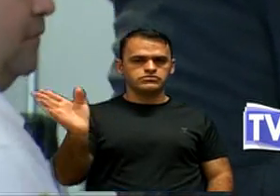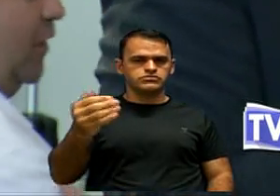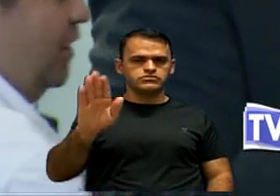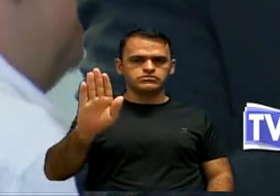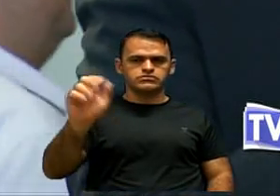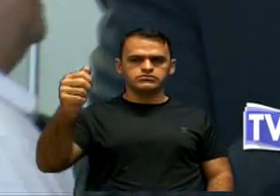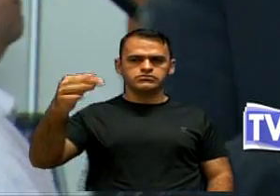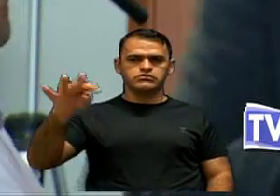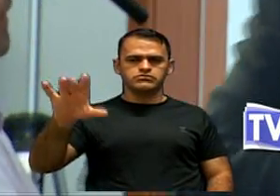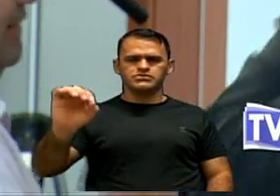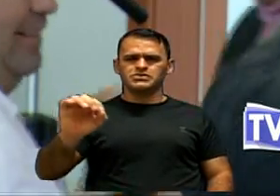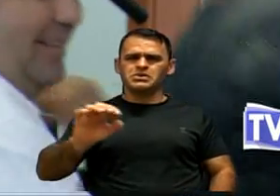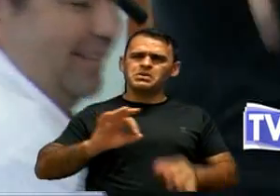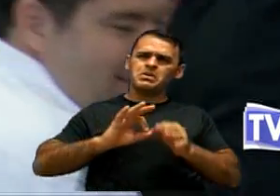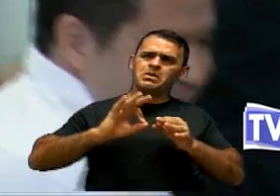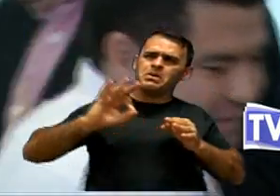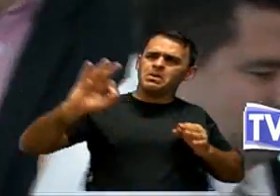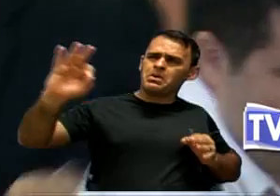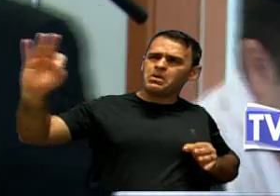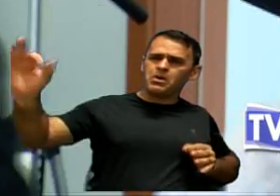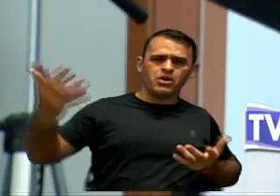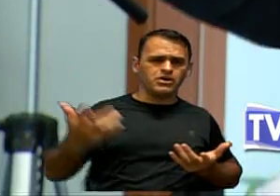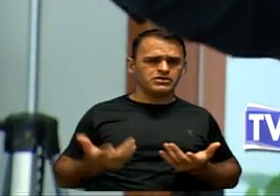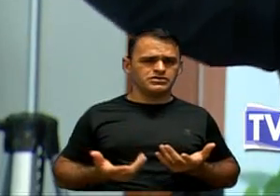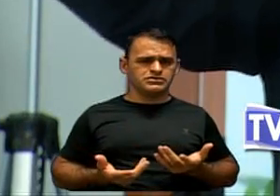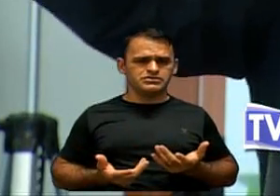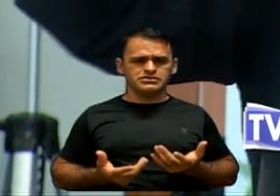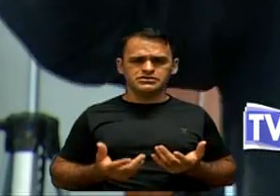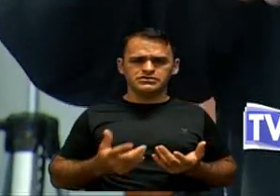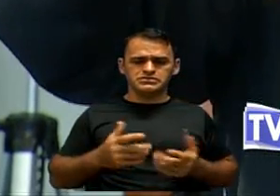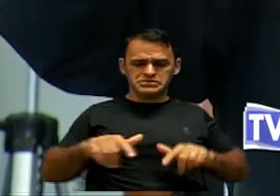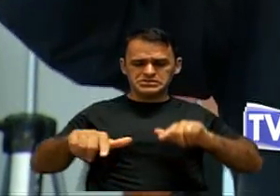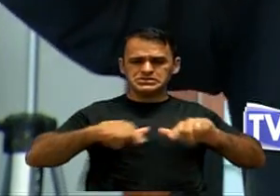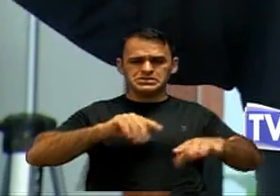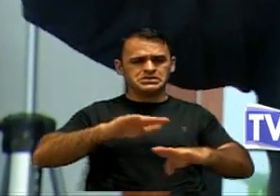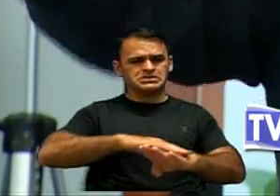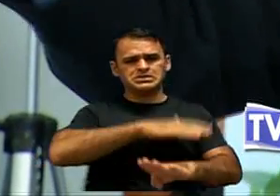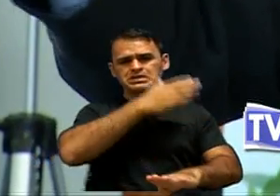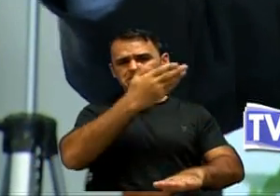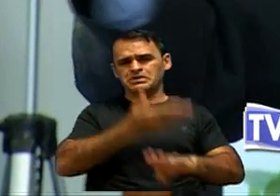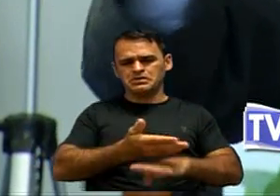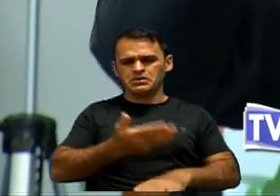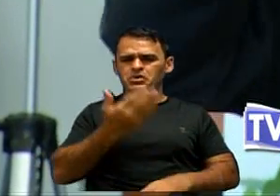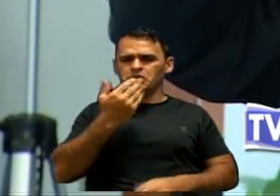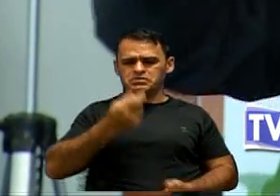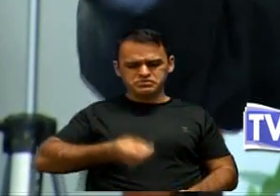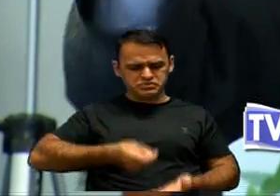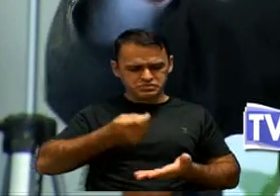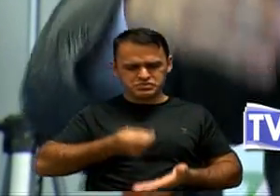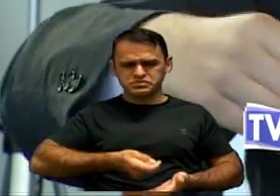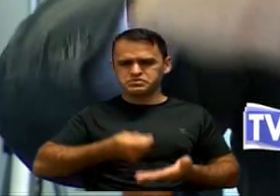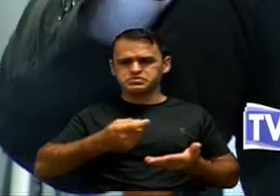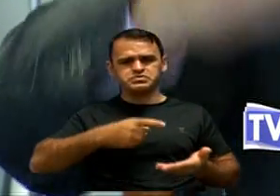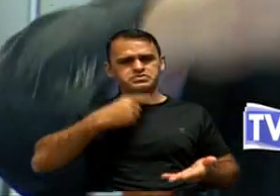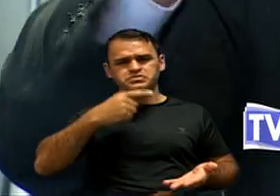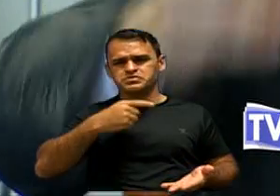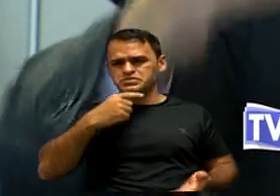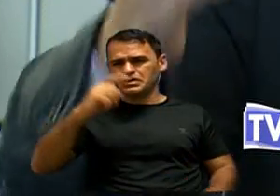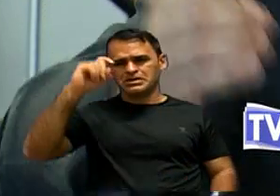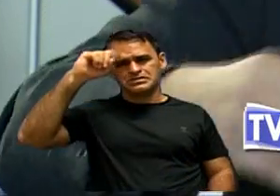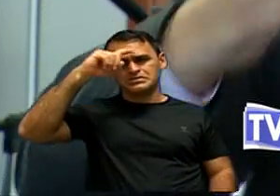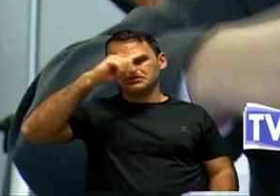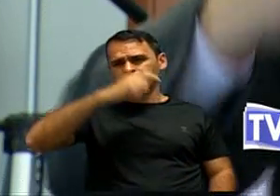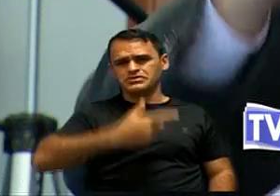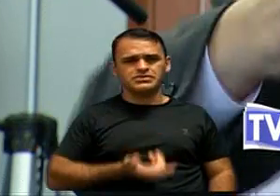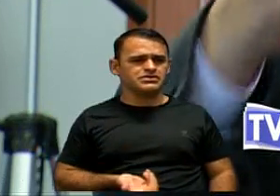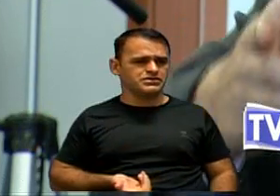Militão. Depois tem que ir lá para o bairro do Éden. Aí nessa jornada dupla, levar uma marmita, às vezes não dá tempo. E além de ser